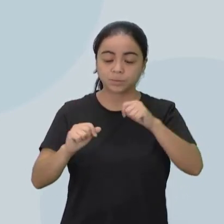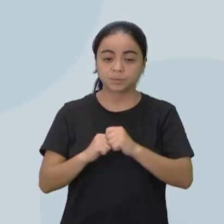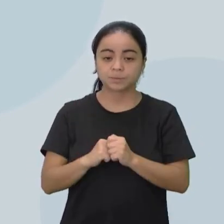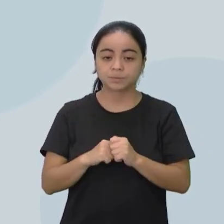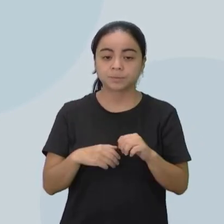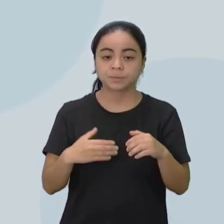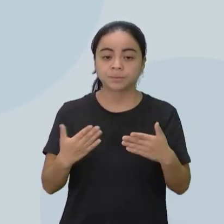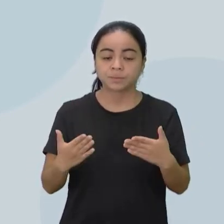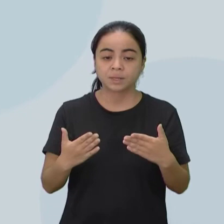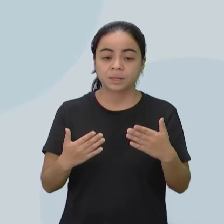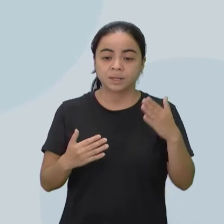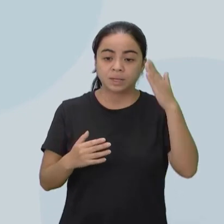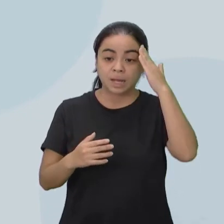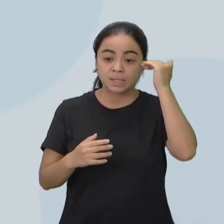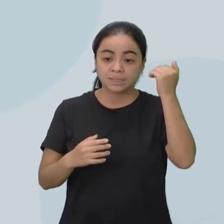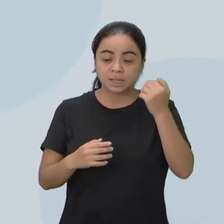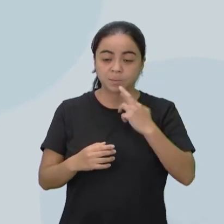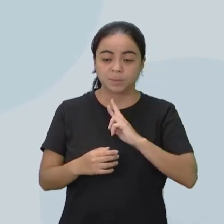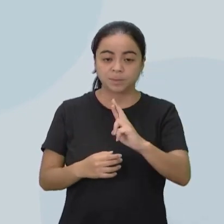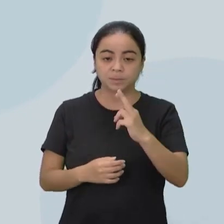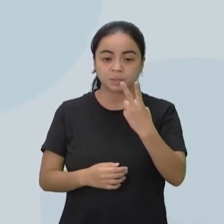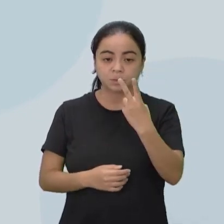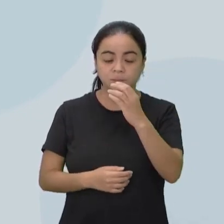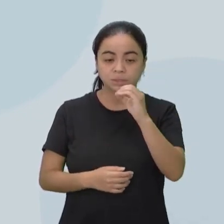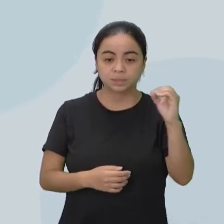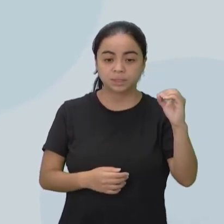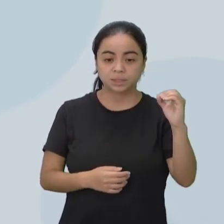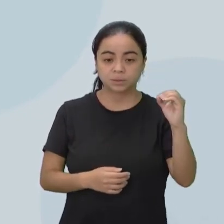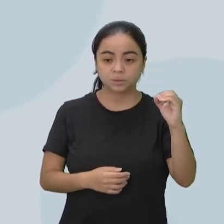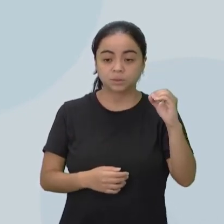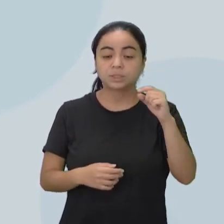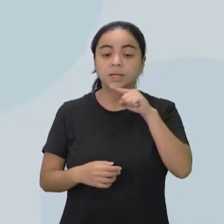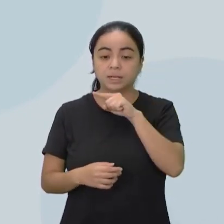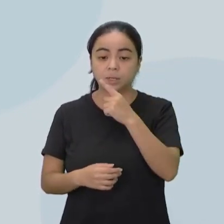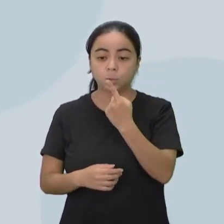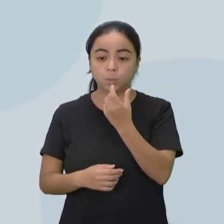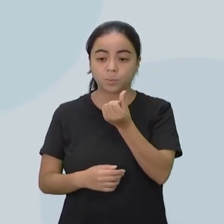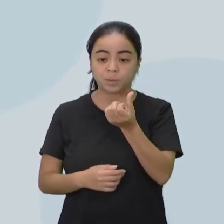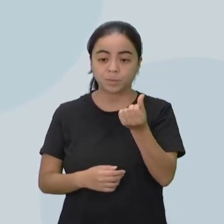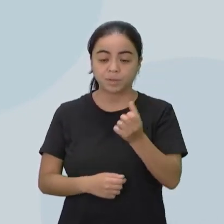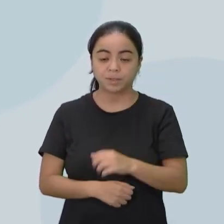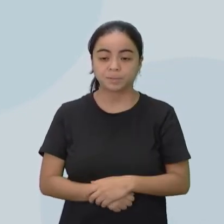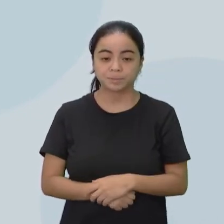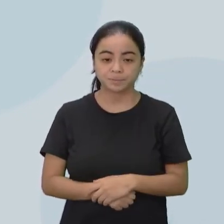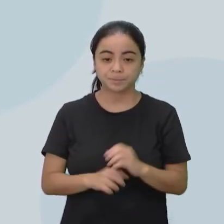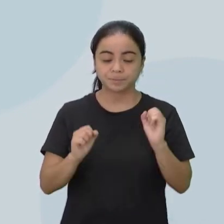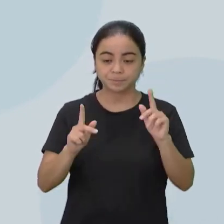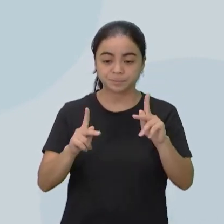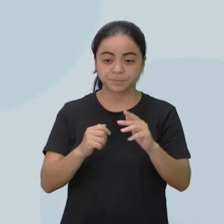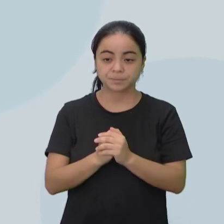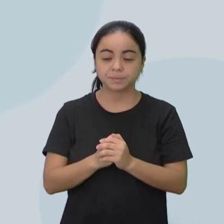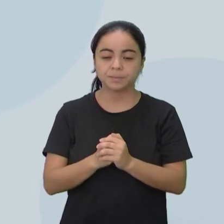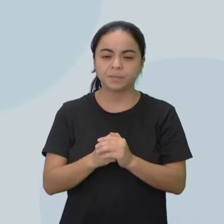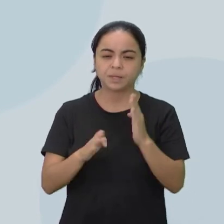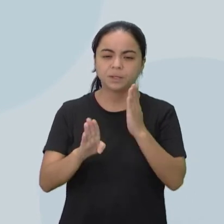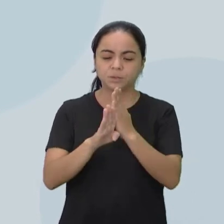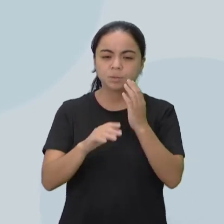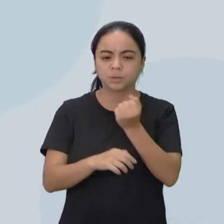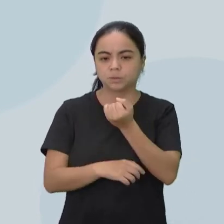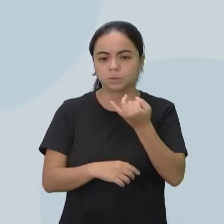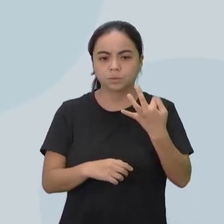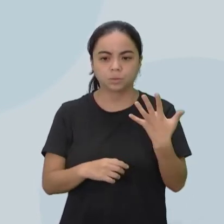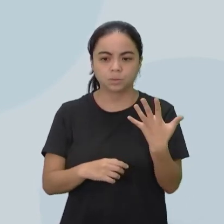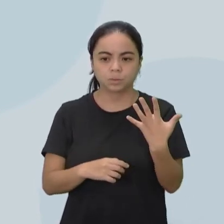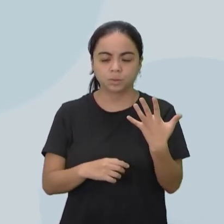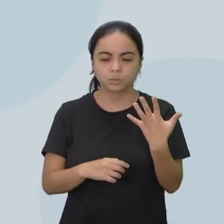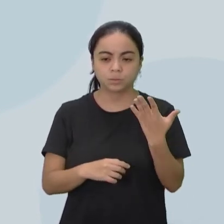sabe que aqui é 200 e aqui é 166. Beleza? Vamos descobrir quanto que é a